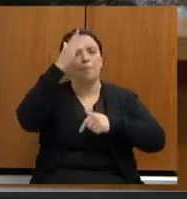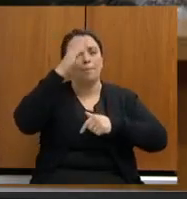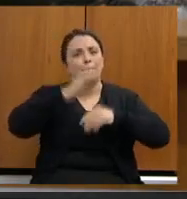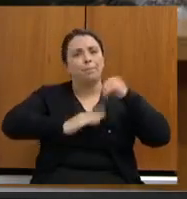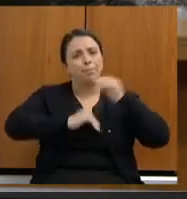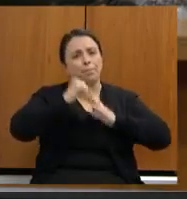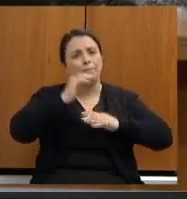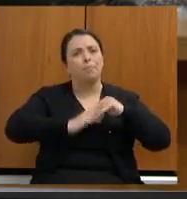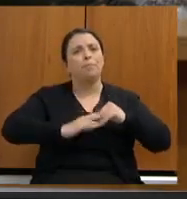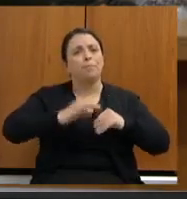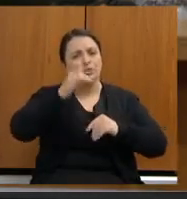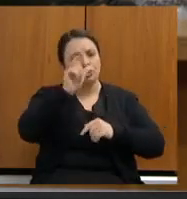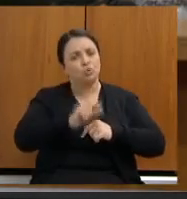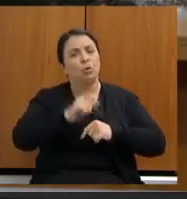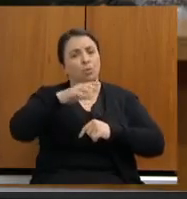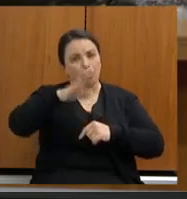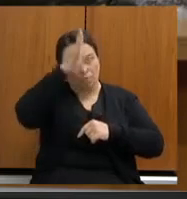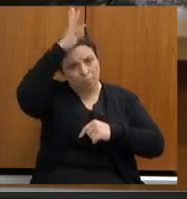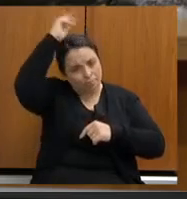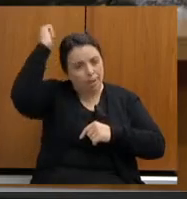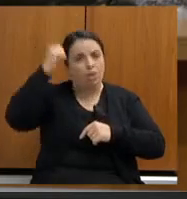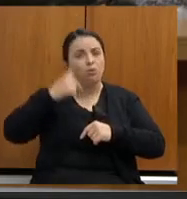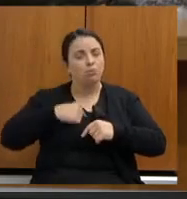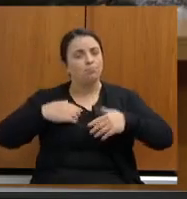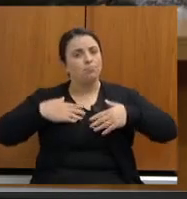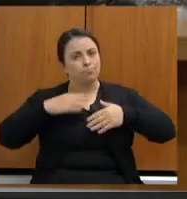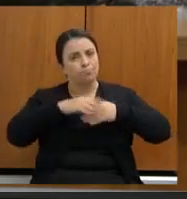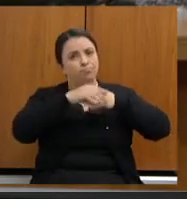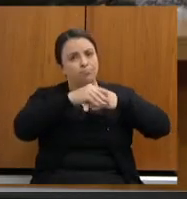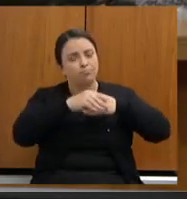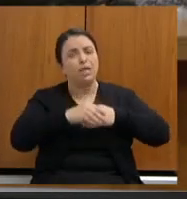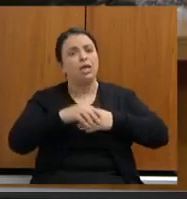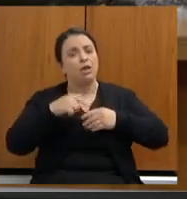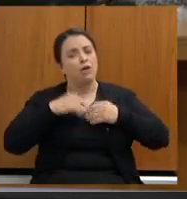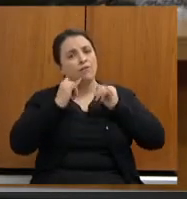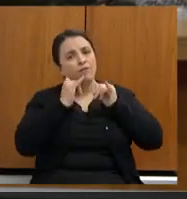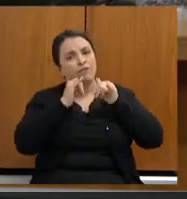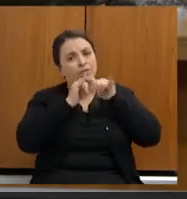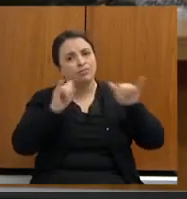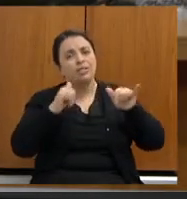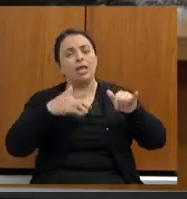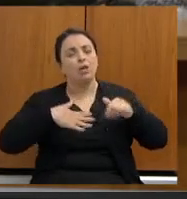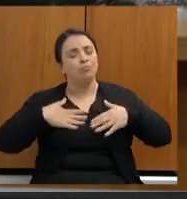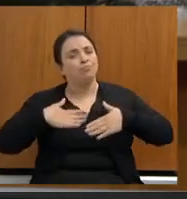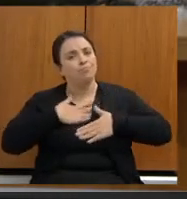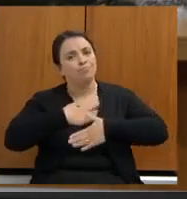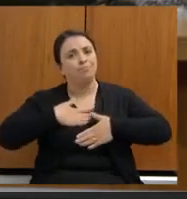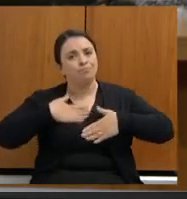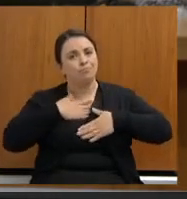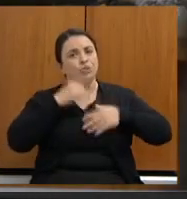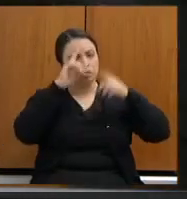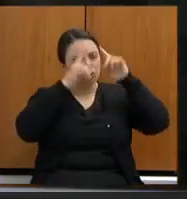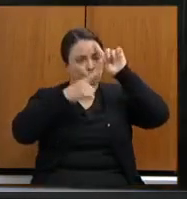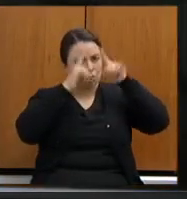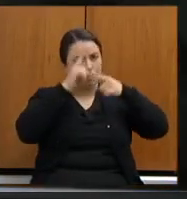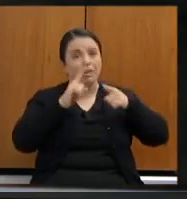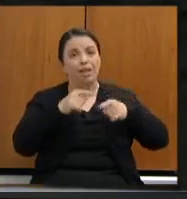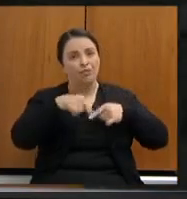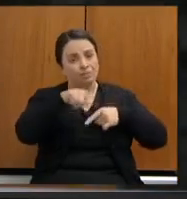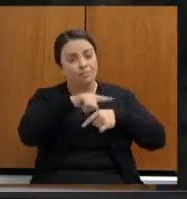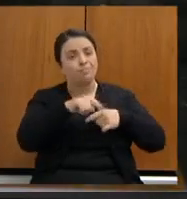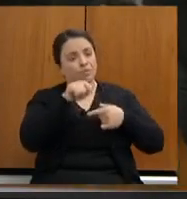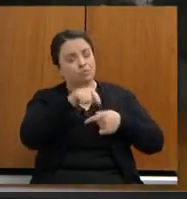dizer da minha honra de comandar os durante esse período e reconhecer que os senhores e as senhoras tem